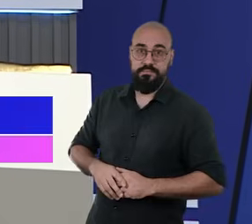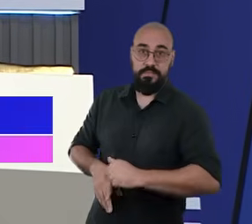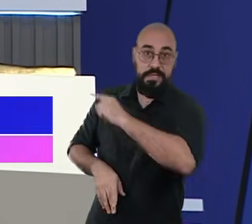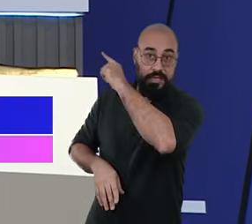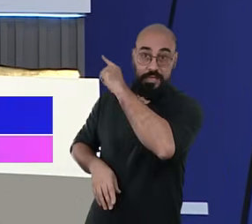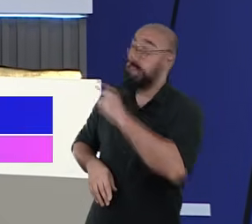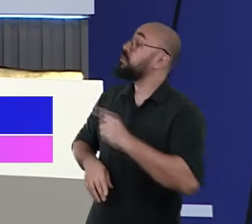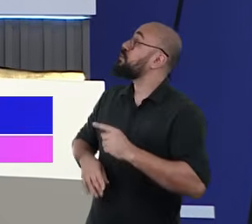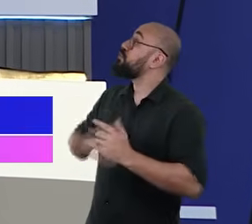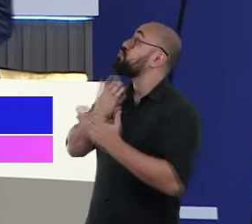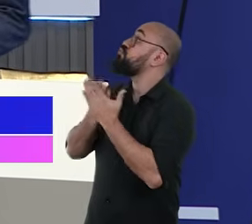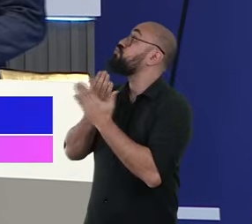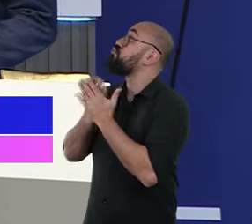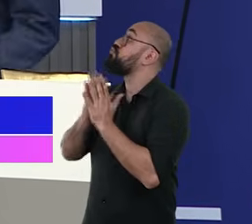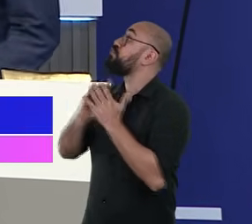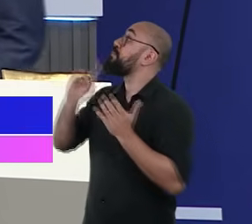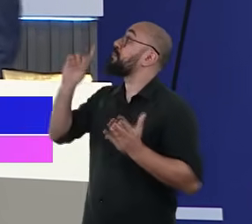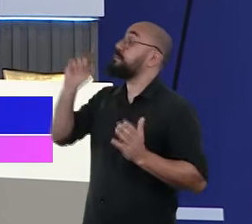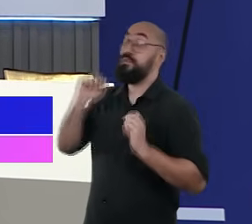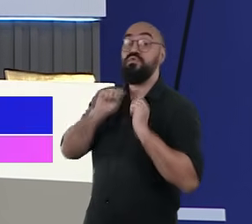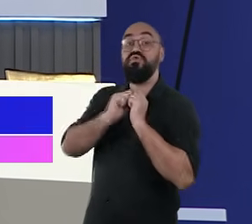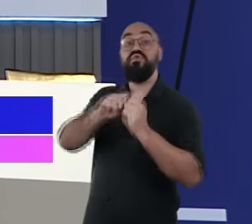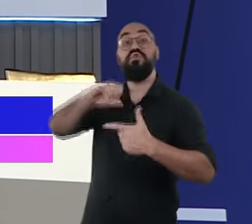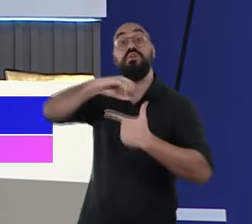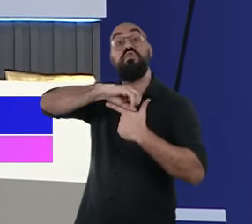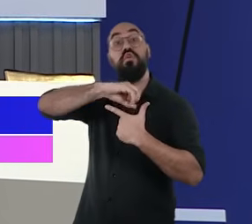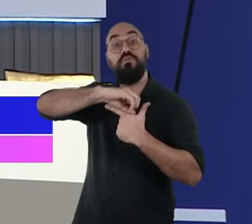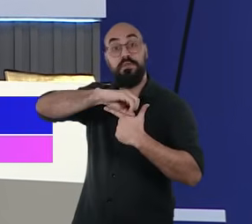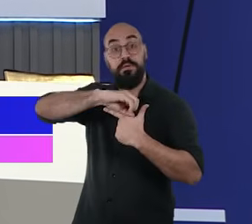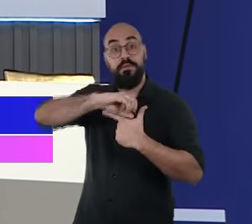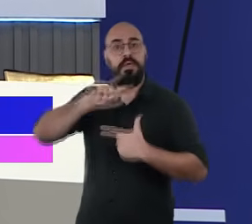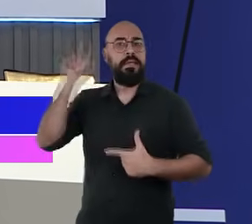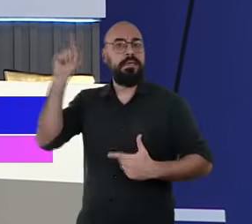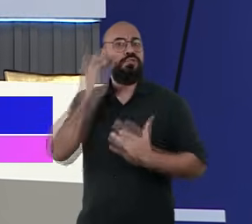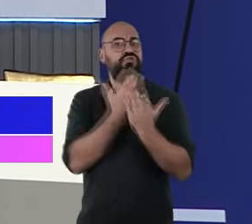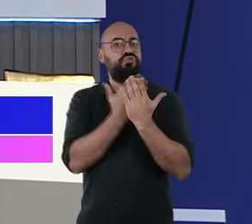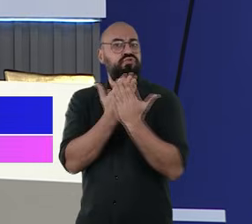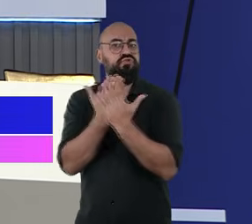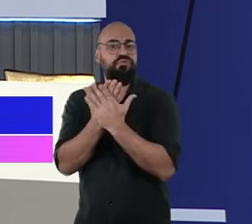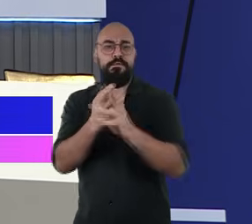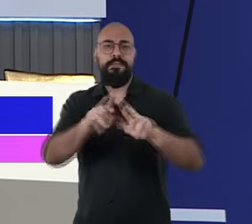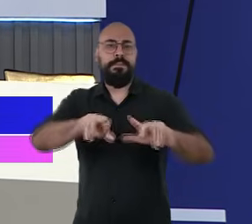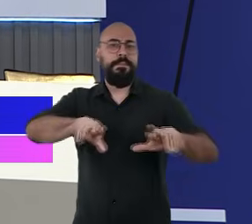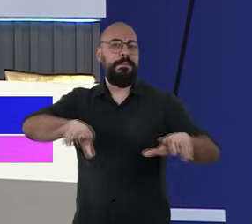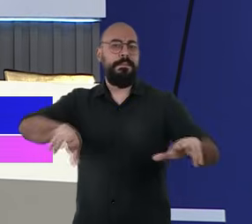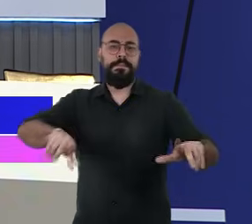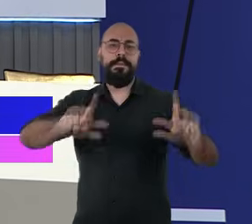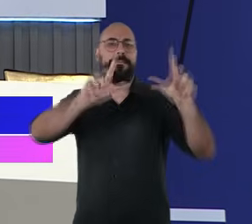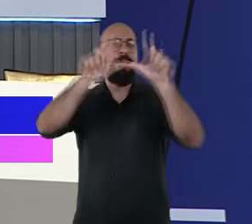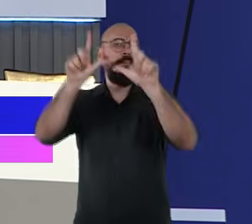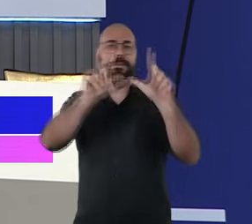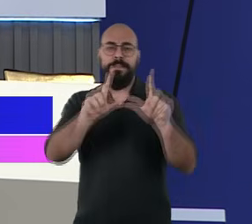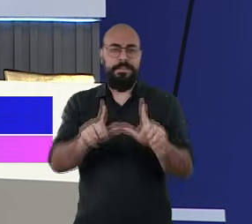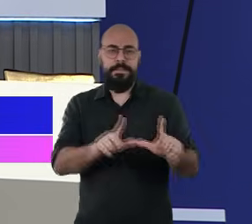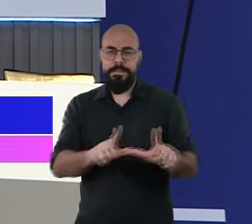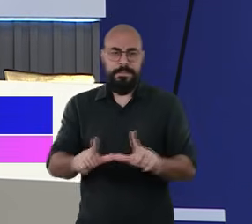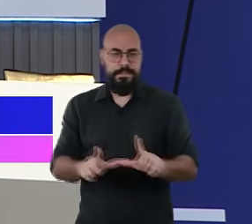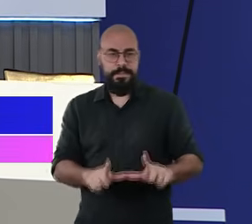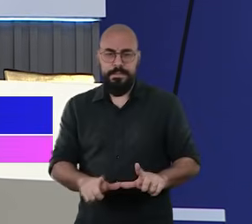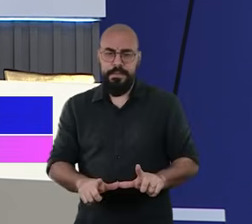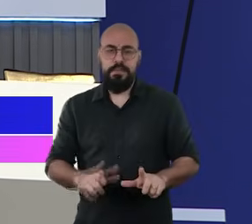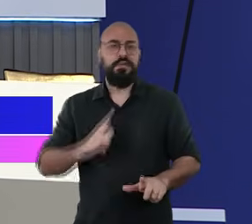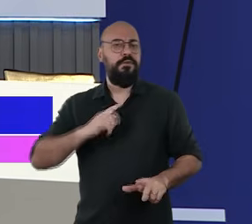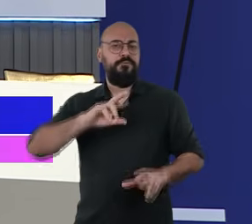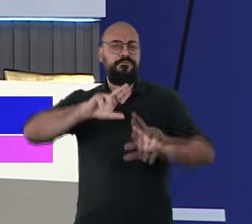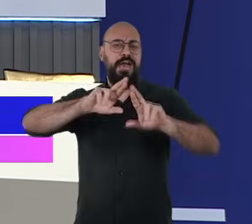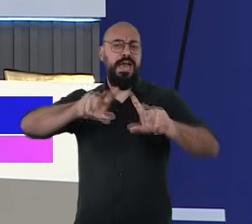a Bíblia com a Novo Tempo. Então, você vai encontrar aqui vários estudos bíblicos, como eu já falei para você. Ó. Tem Marcadas pela Fé, o Salmo